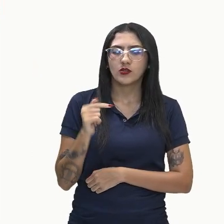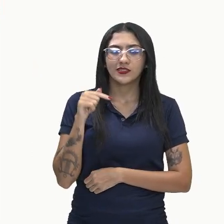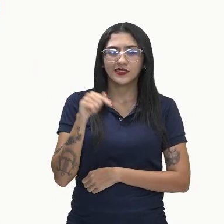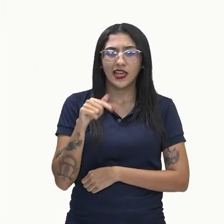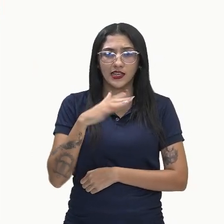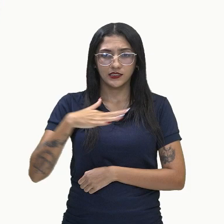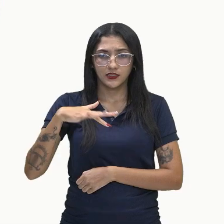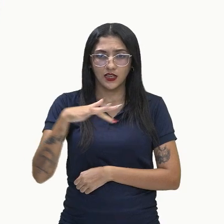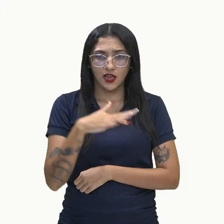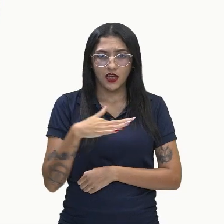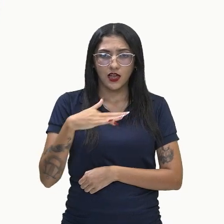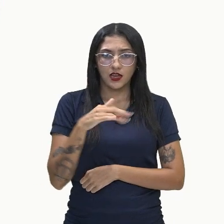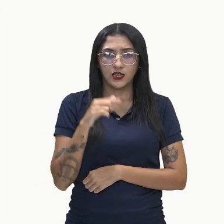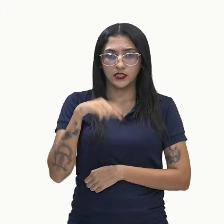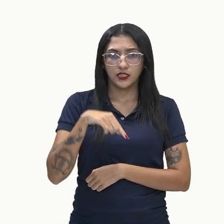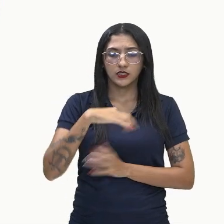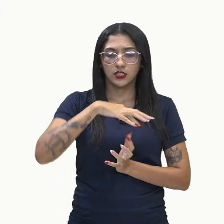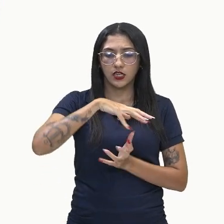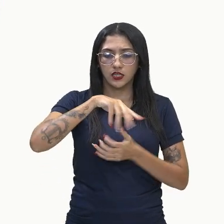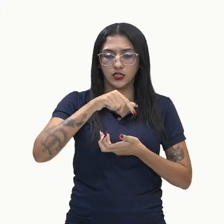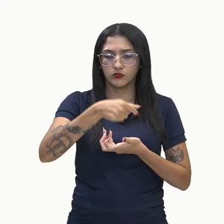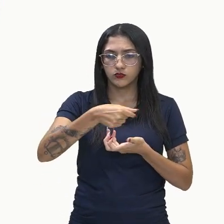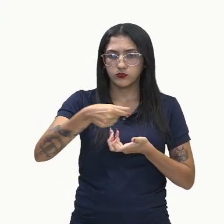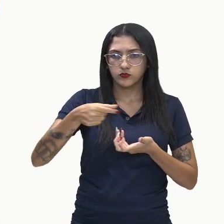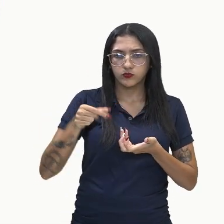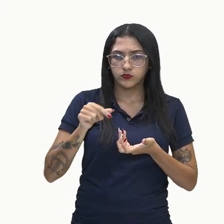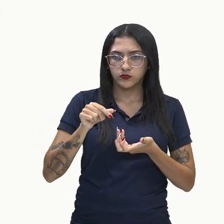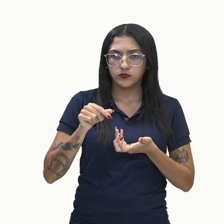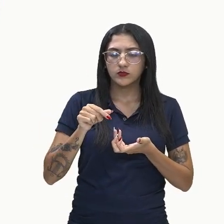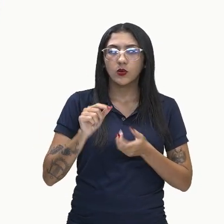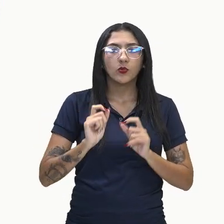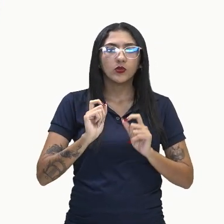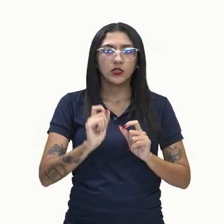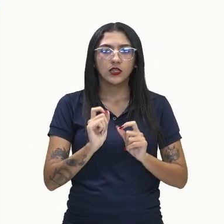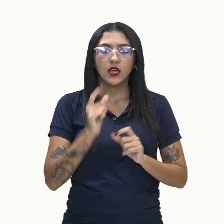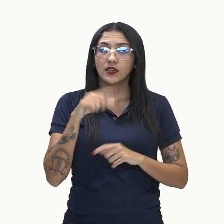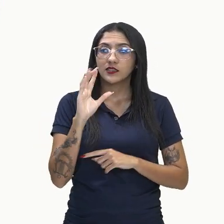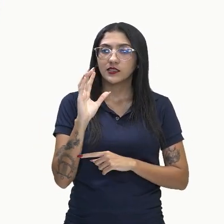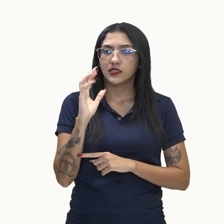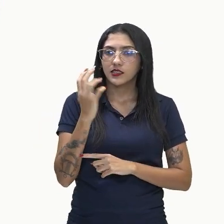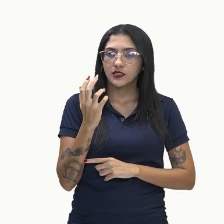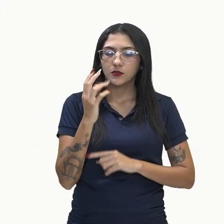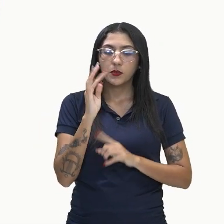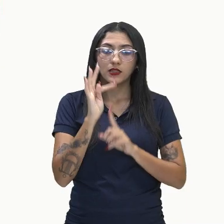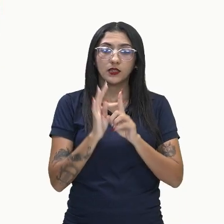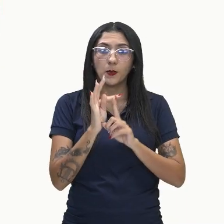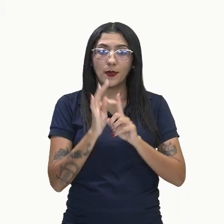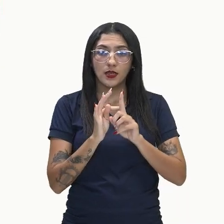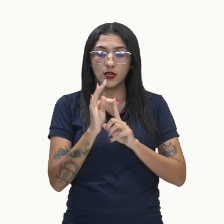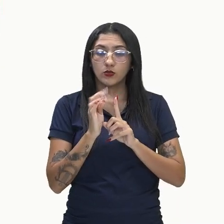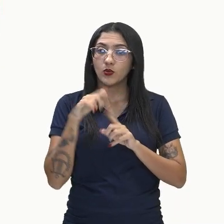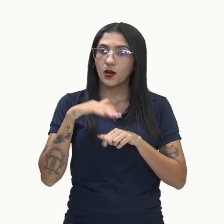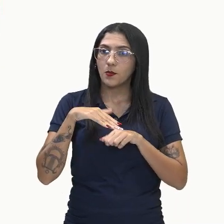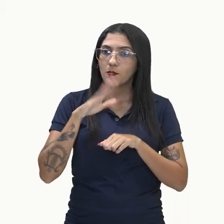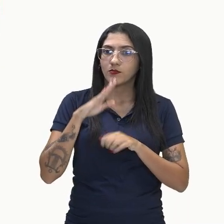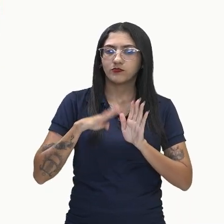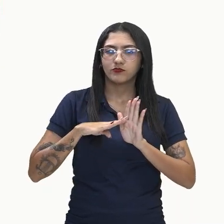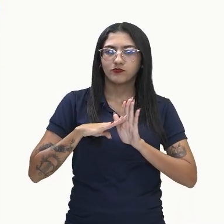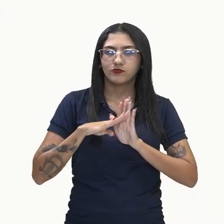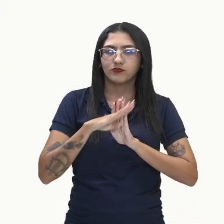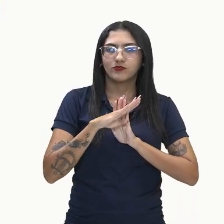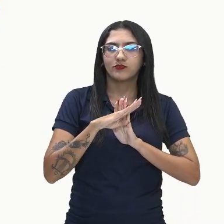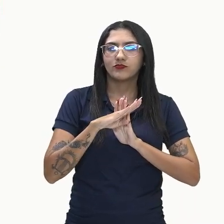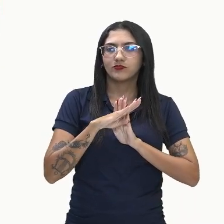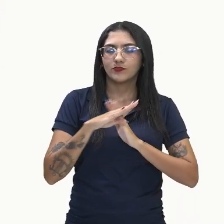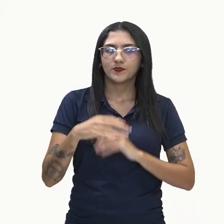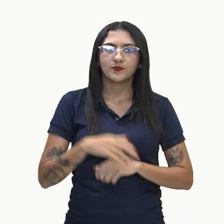do Equador, o que que vai acontecer? O clima, as temperaturas vão ser mais elevadas. Então, por